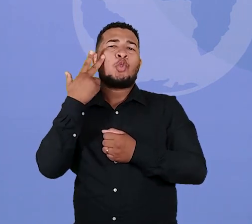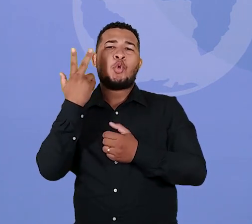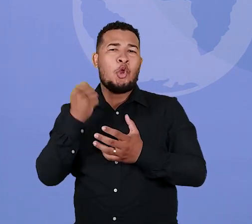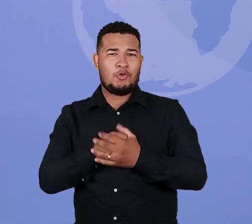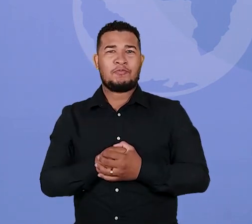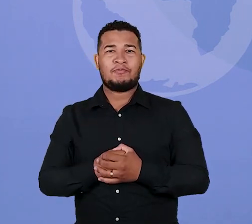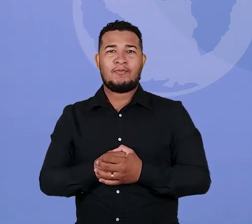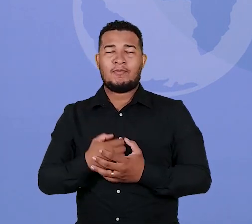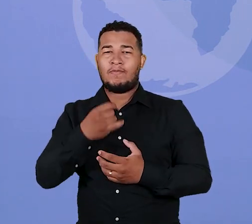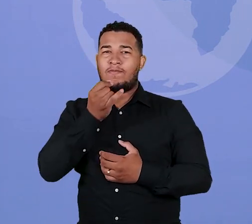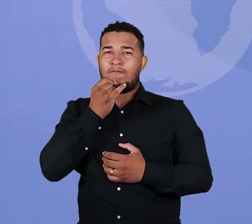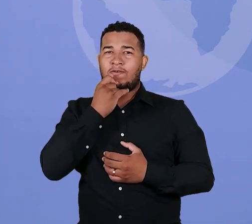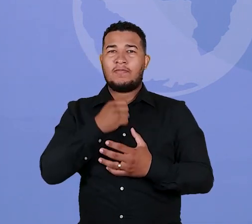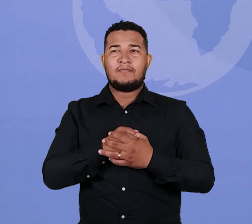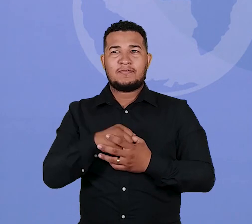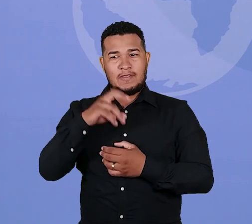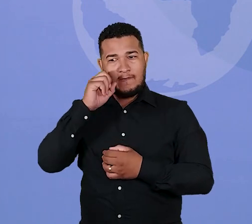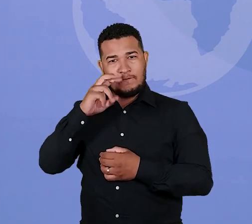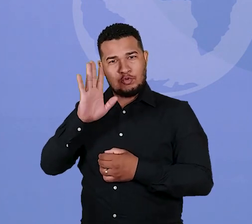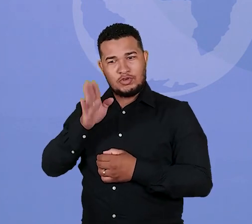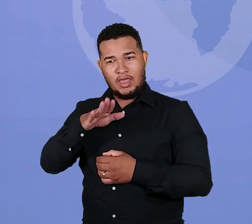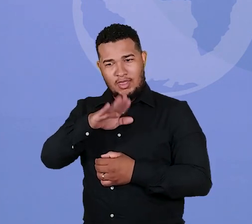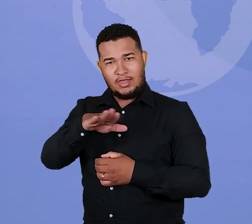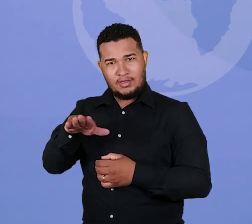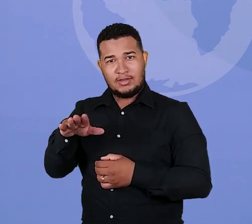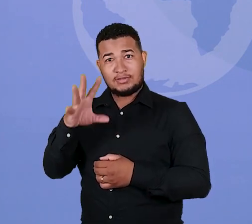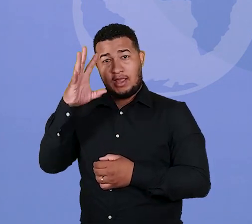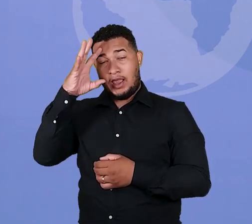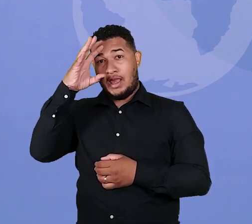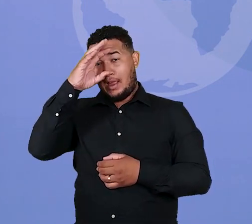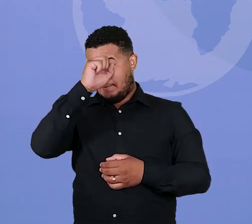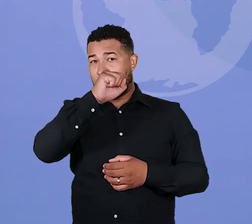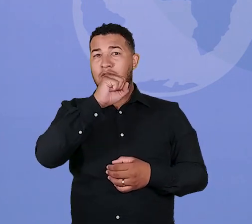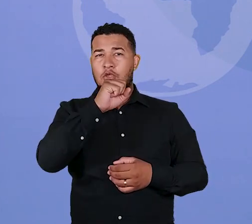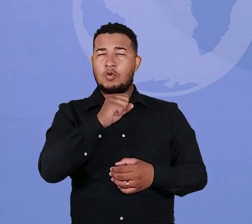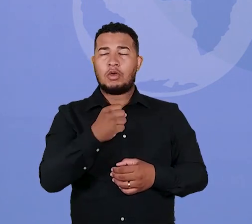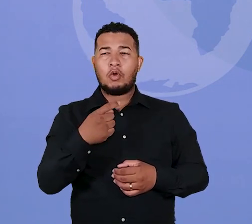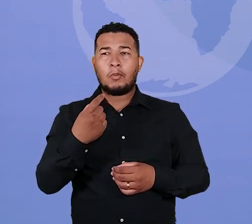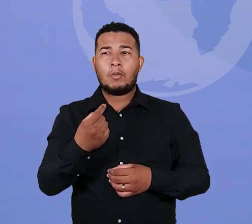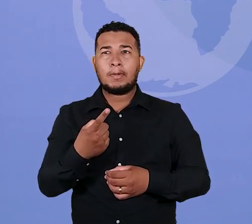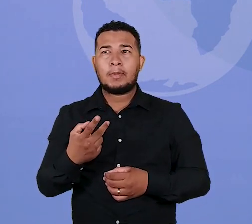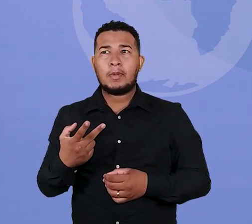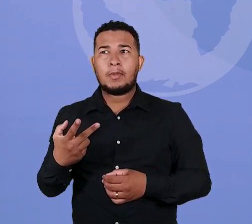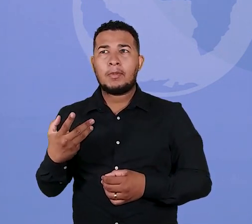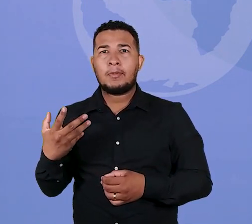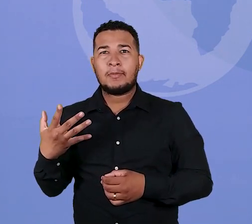naturalmente. Você já viu alguma criança aprendendo a contar?